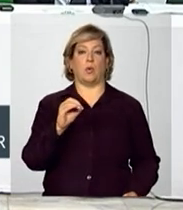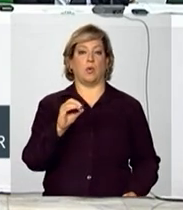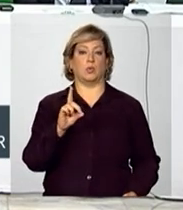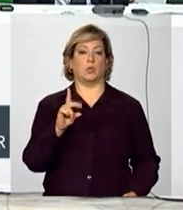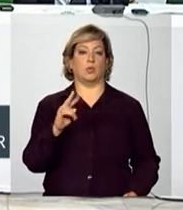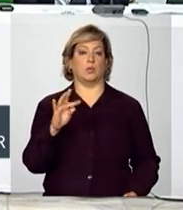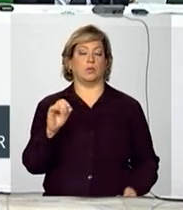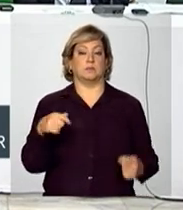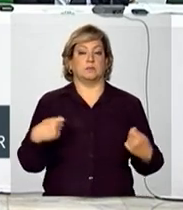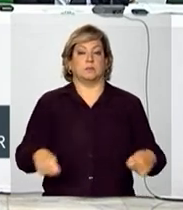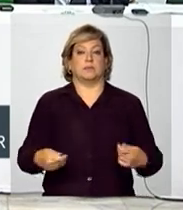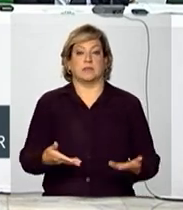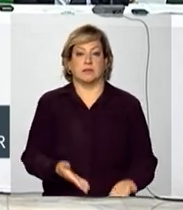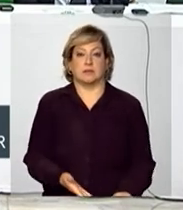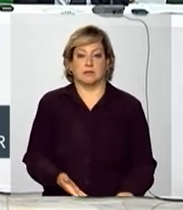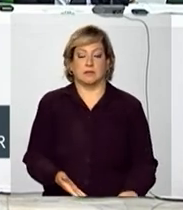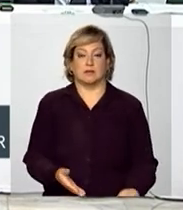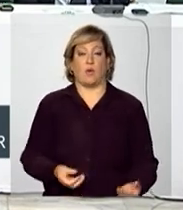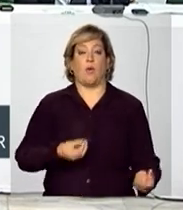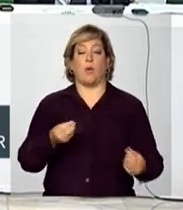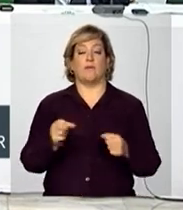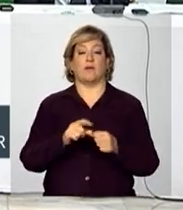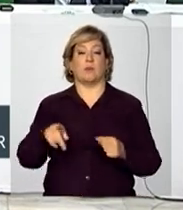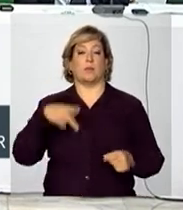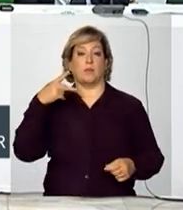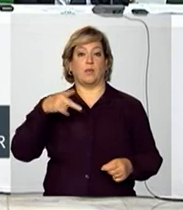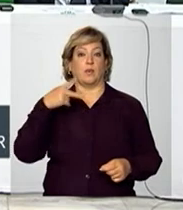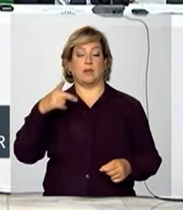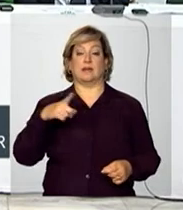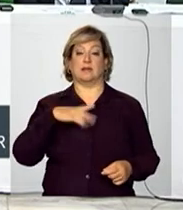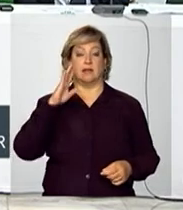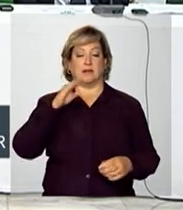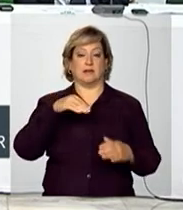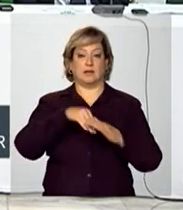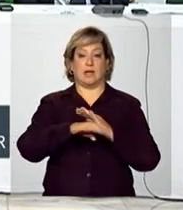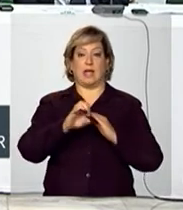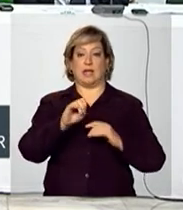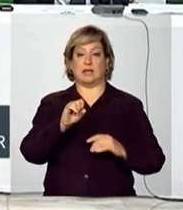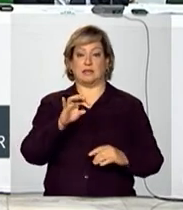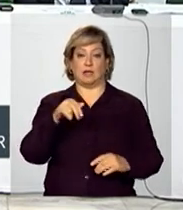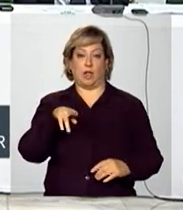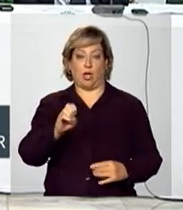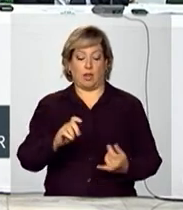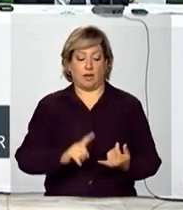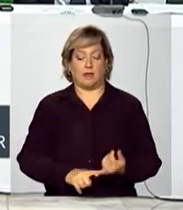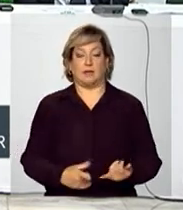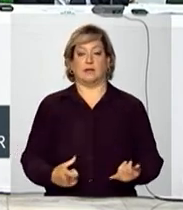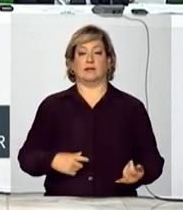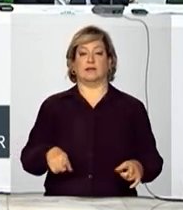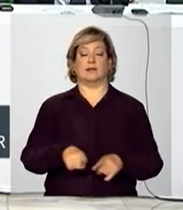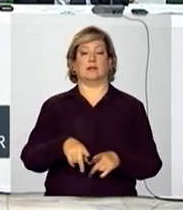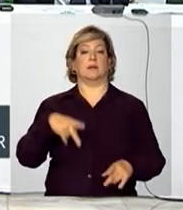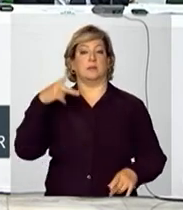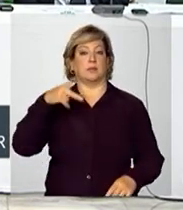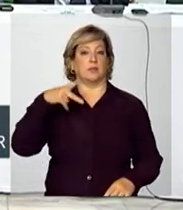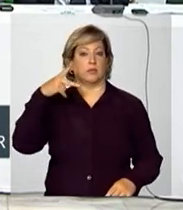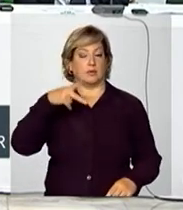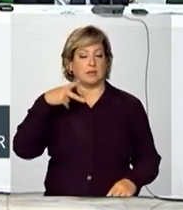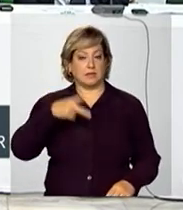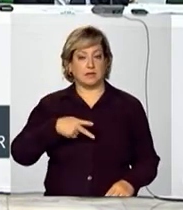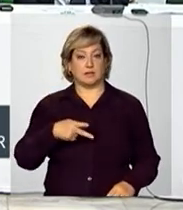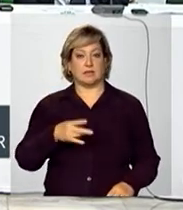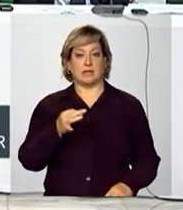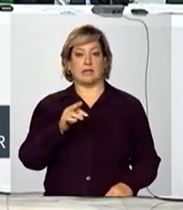que maneira você vai implementar esta política porque evidente que isso reflete em estoque isto reflete em política até